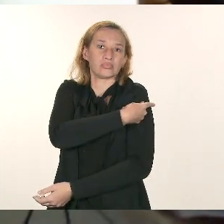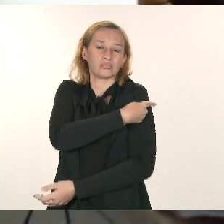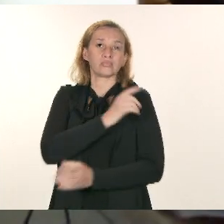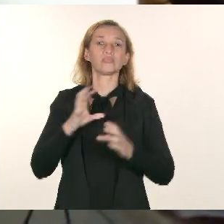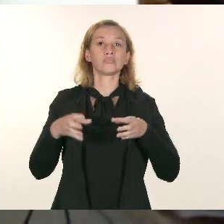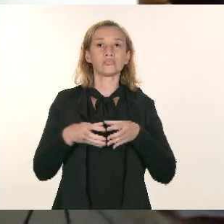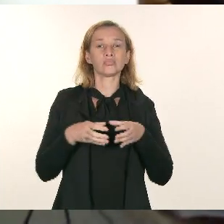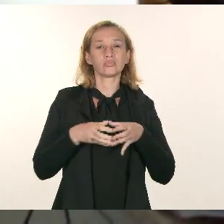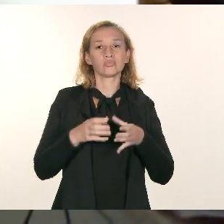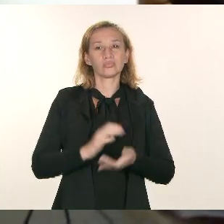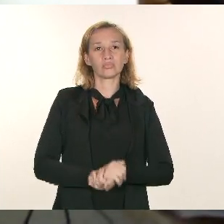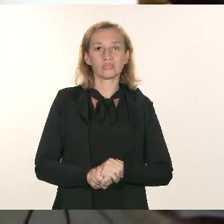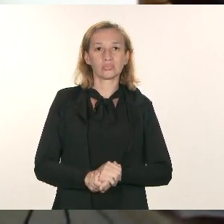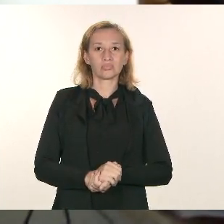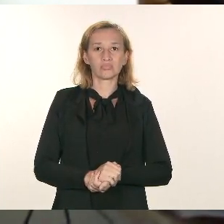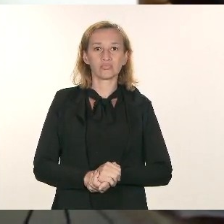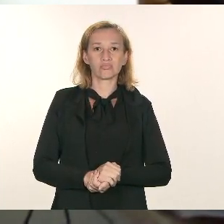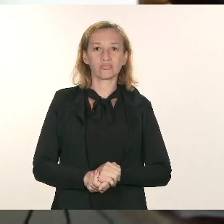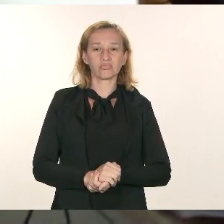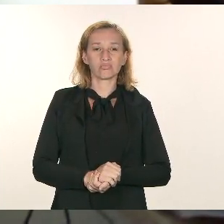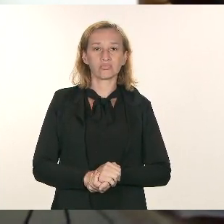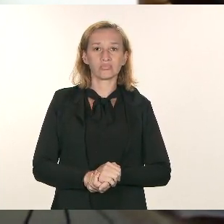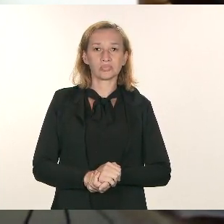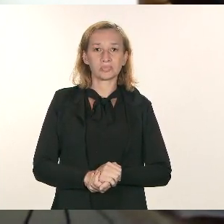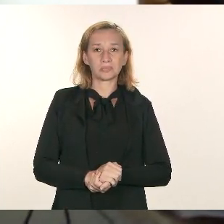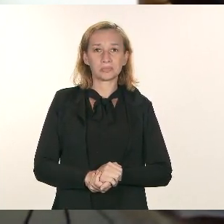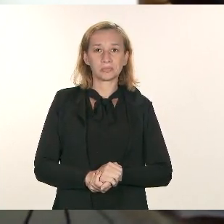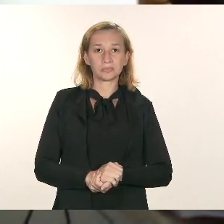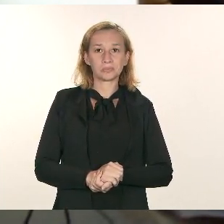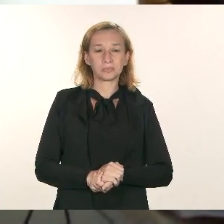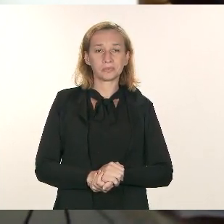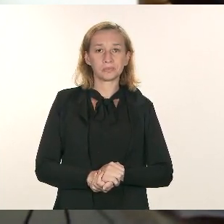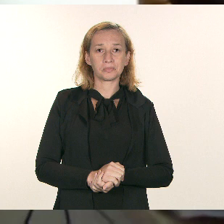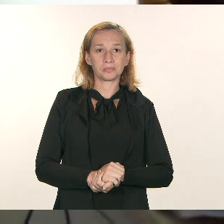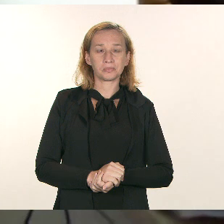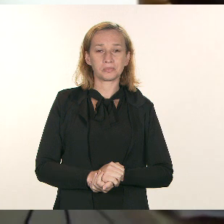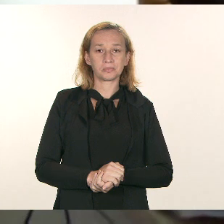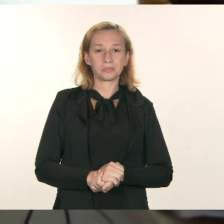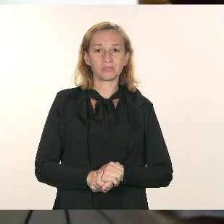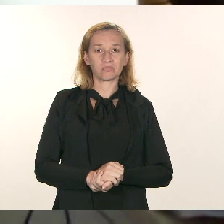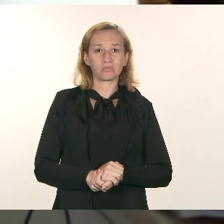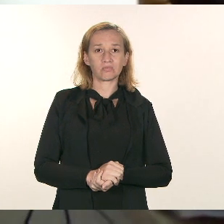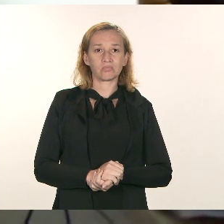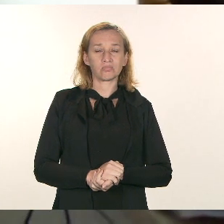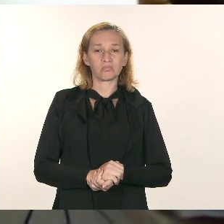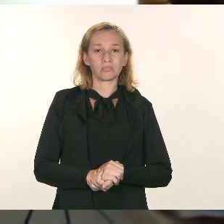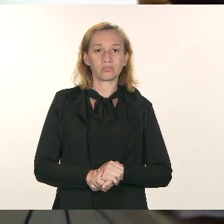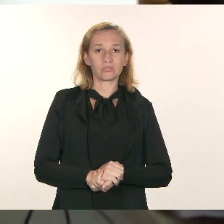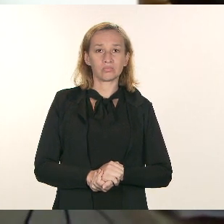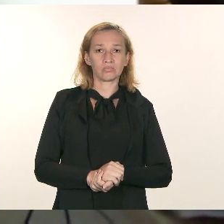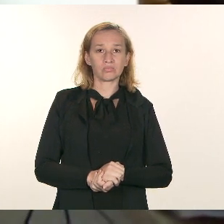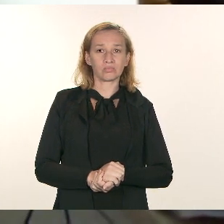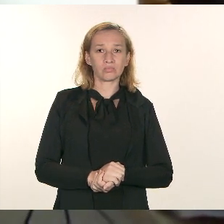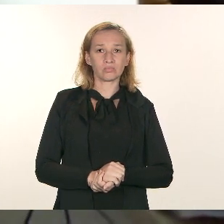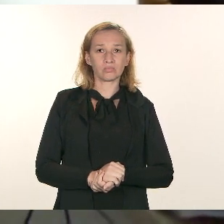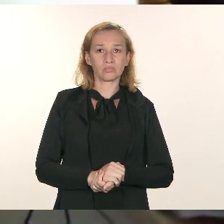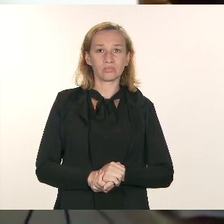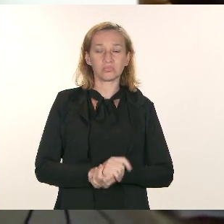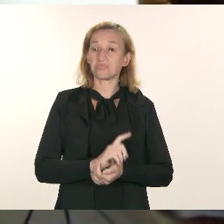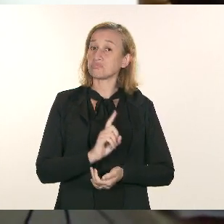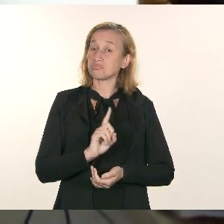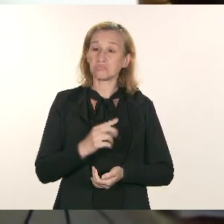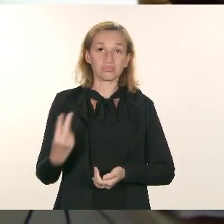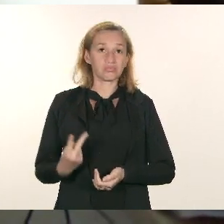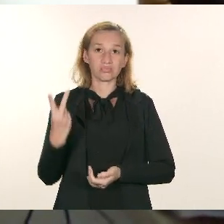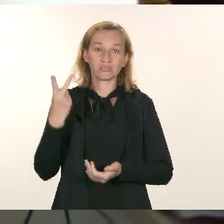coletiva. Não se prestigiou e priorizou a compra de